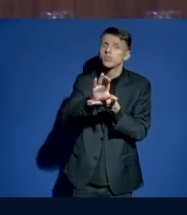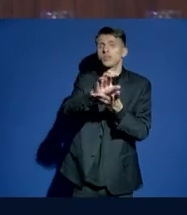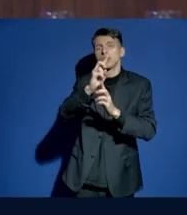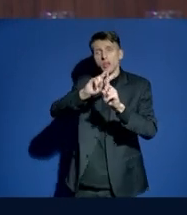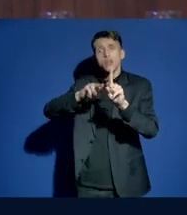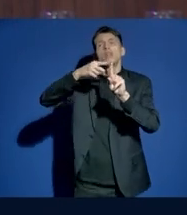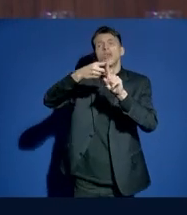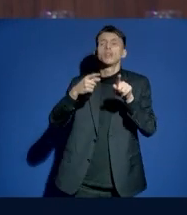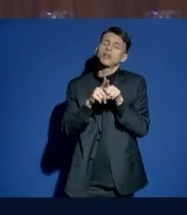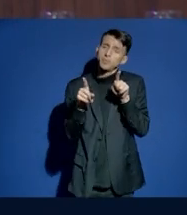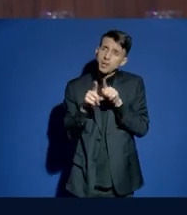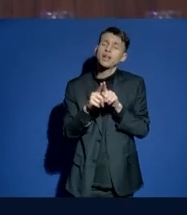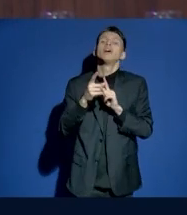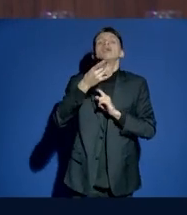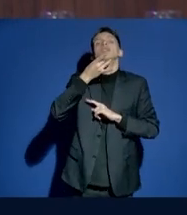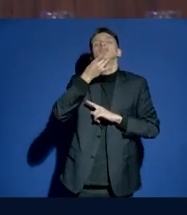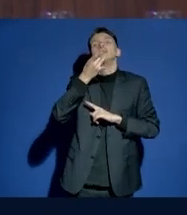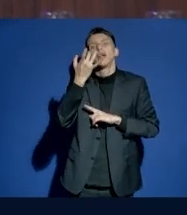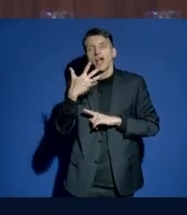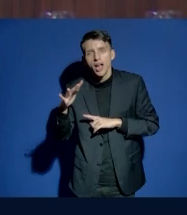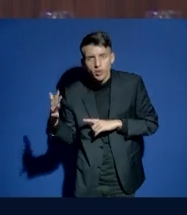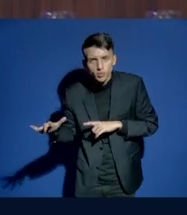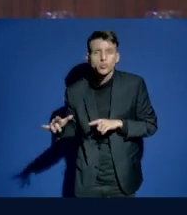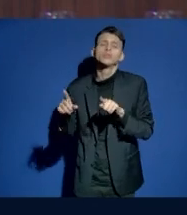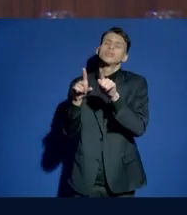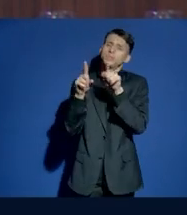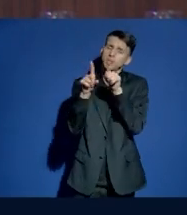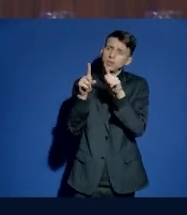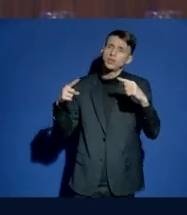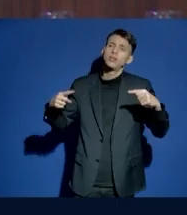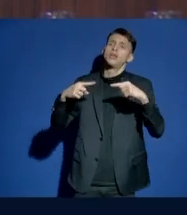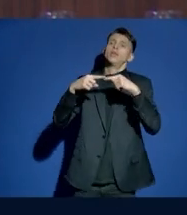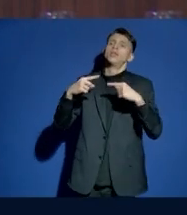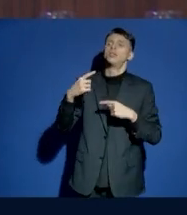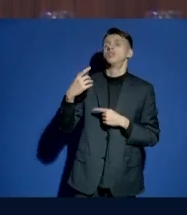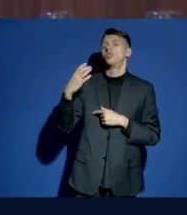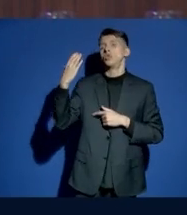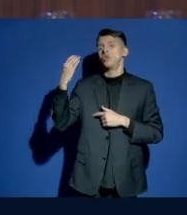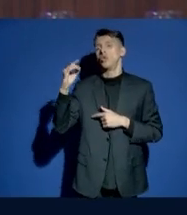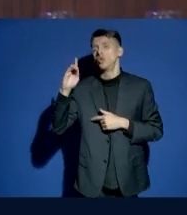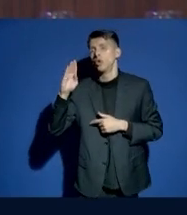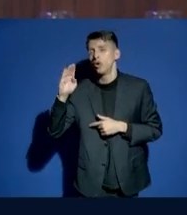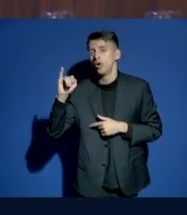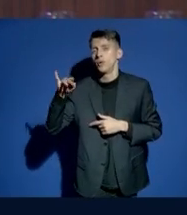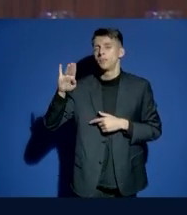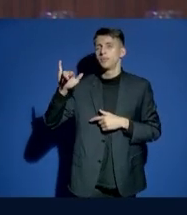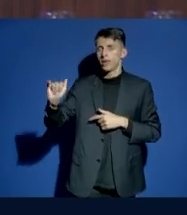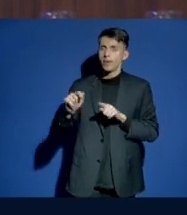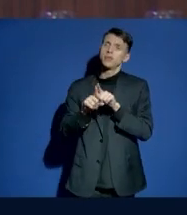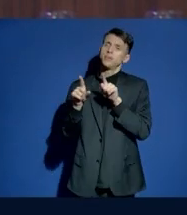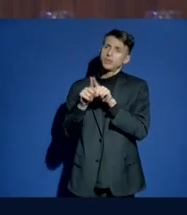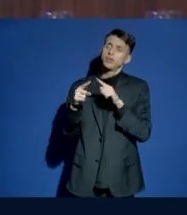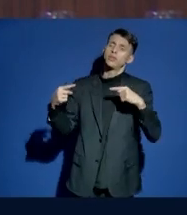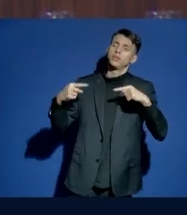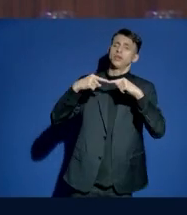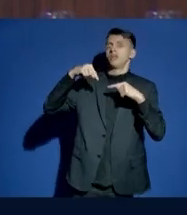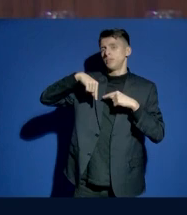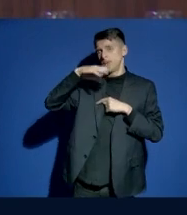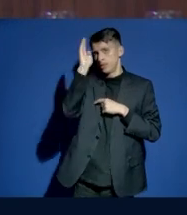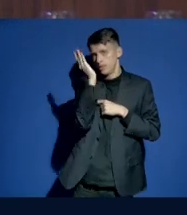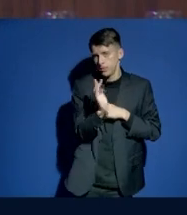Itirapina até Santos a gente tá falando da recuperação do ramal que lembra que liga a Colômbia para dops a gente tá falando da recuperação